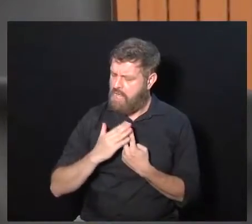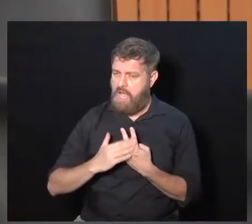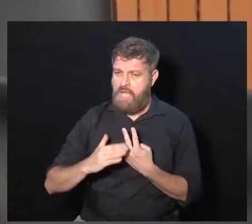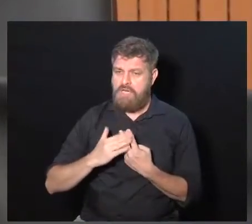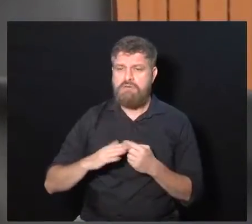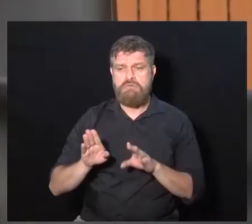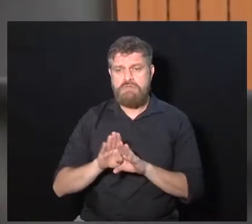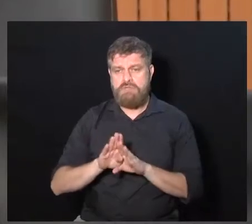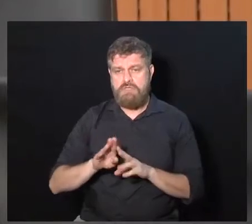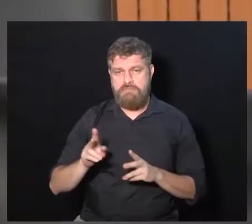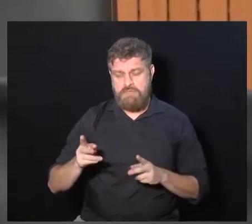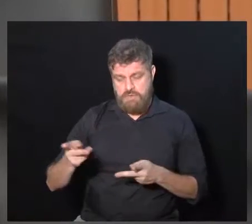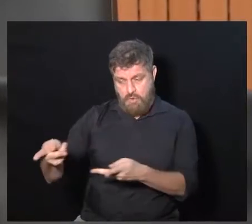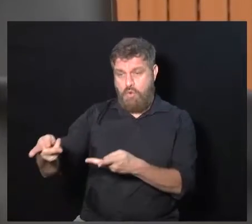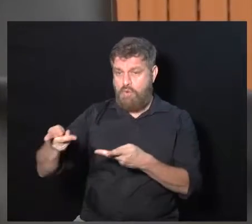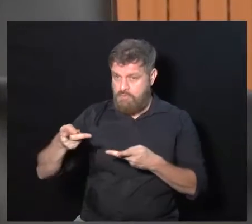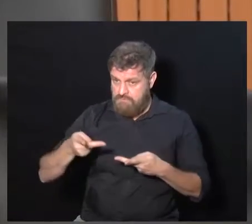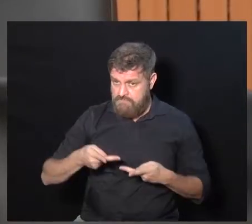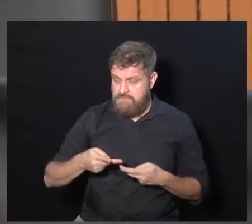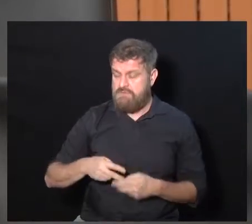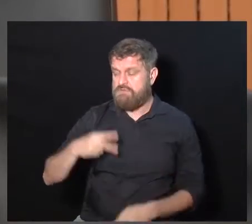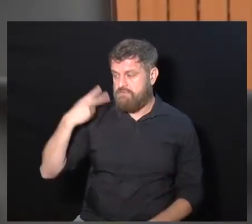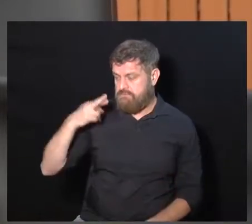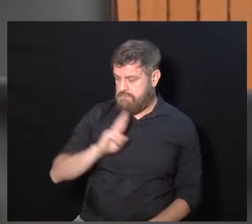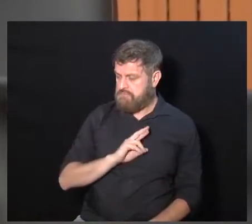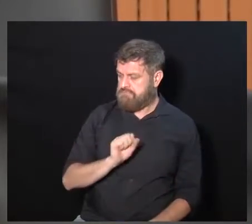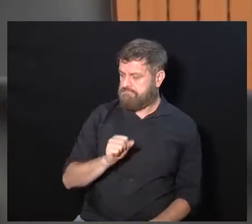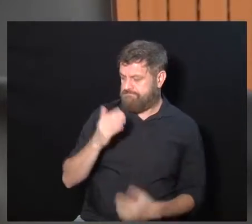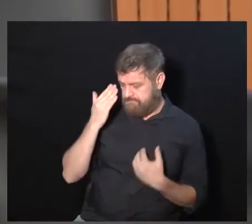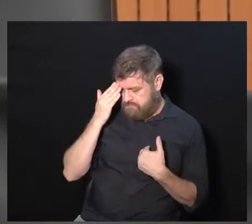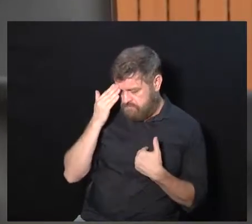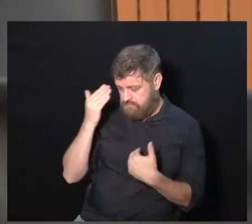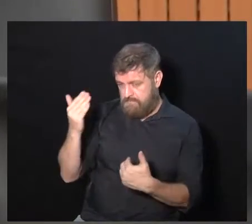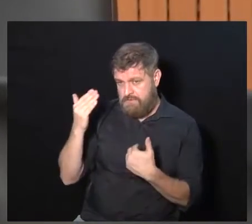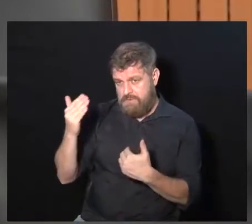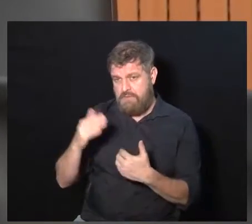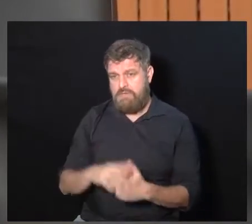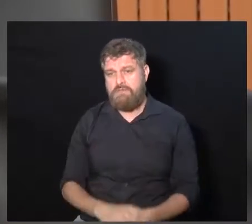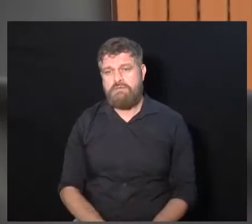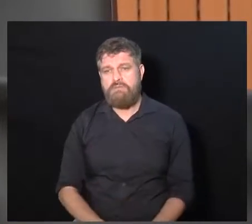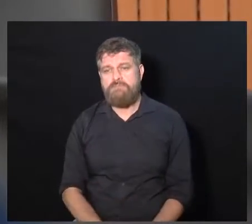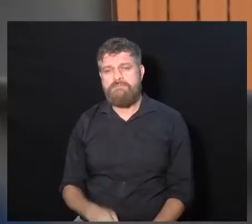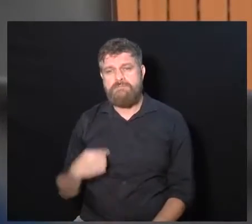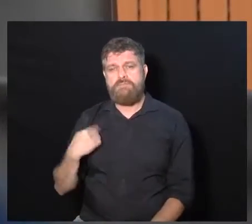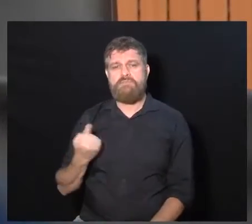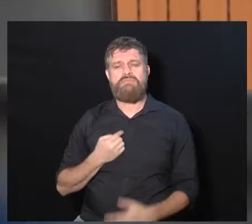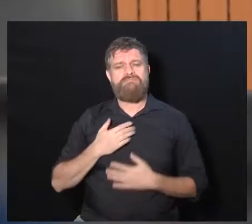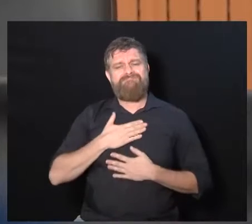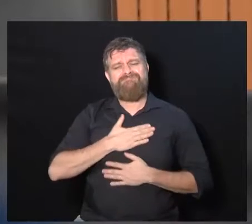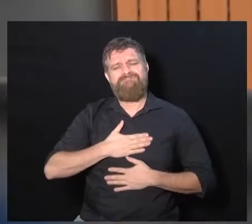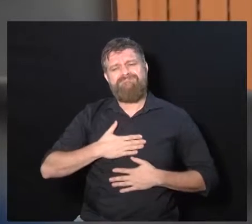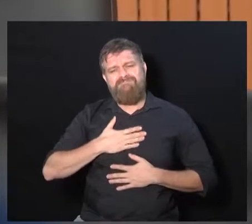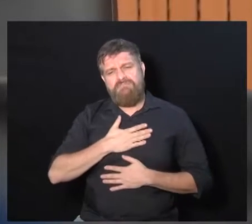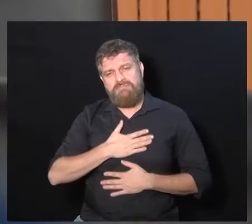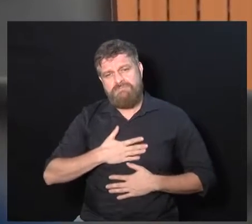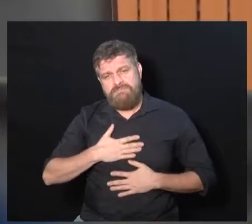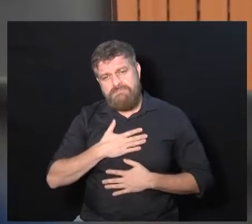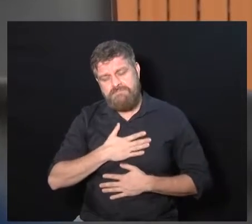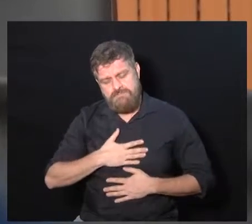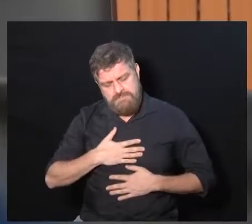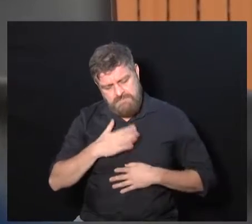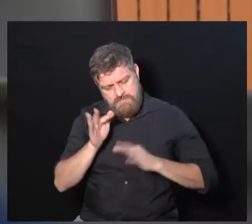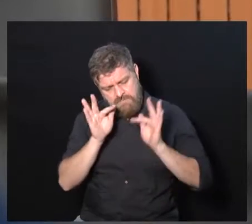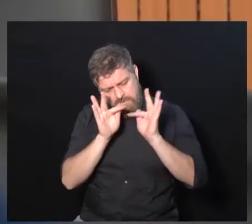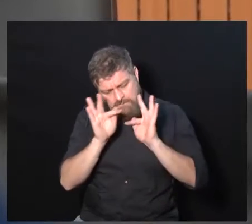agradecer o convite pelo vereador Rossini. A gente fica muito